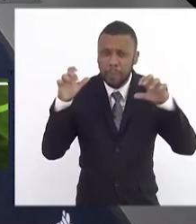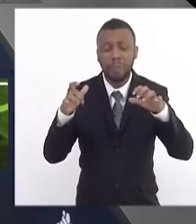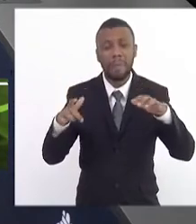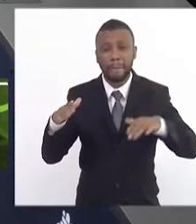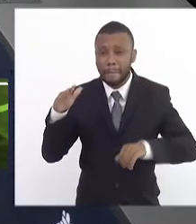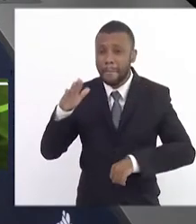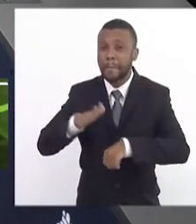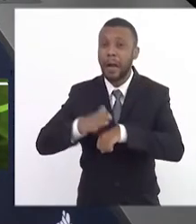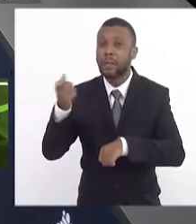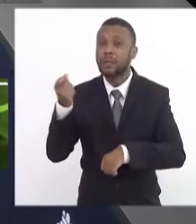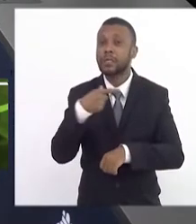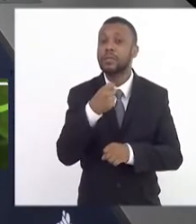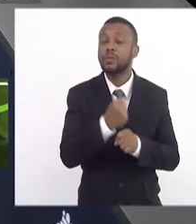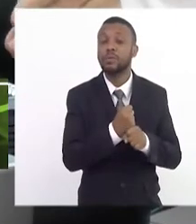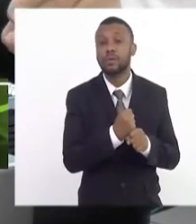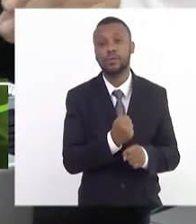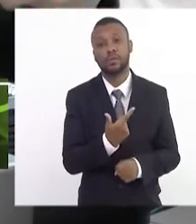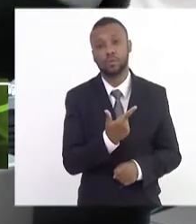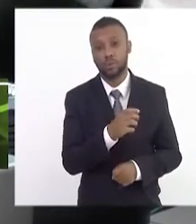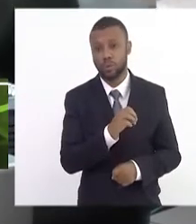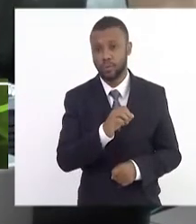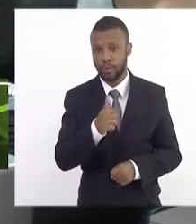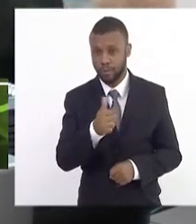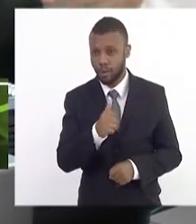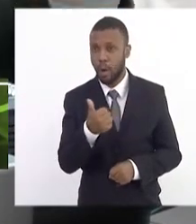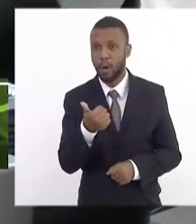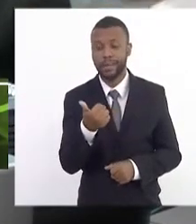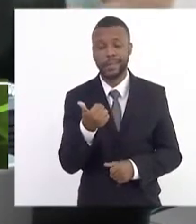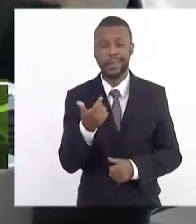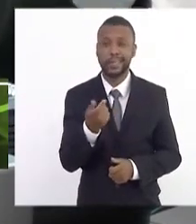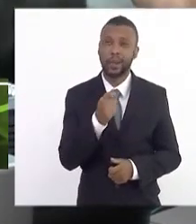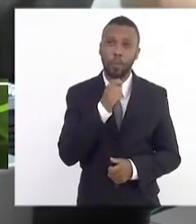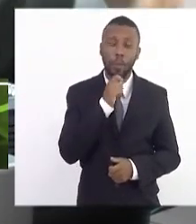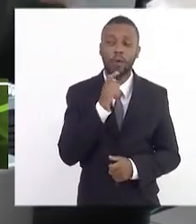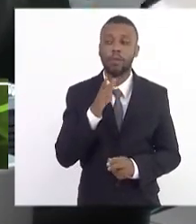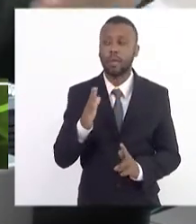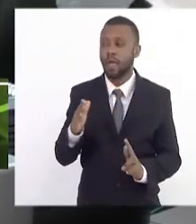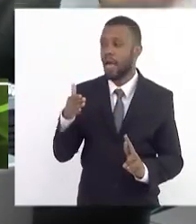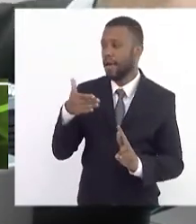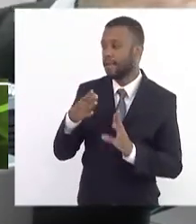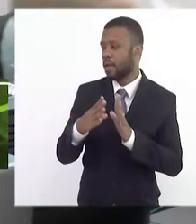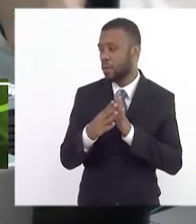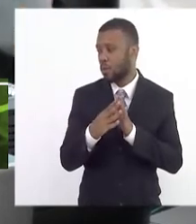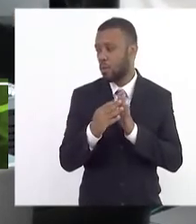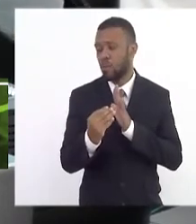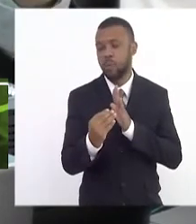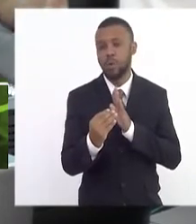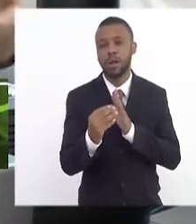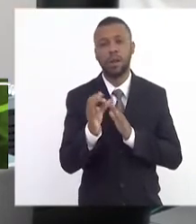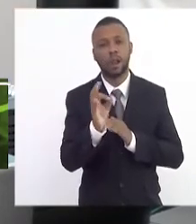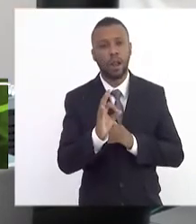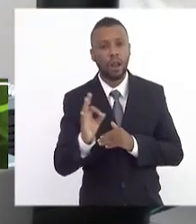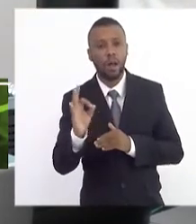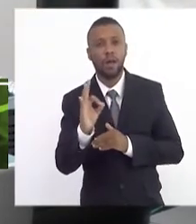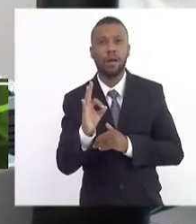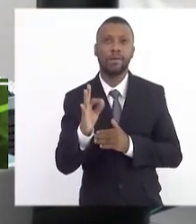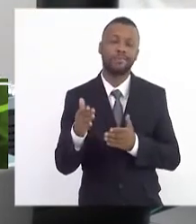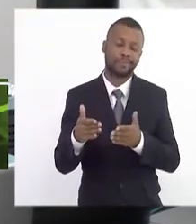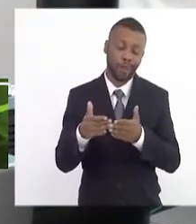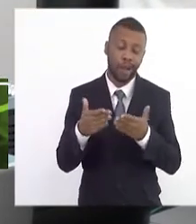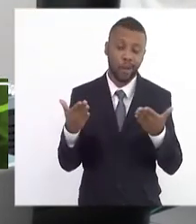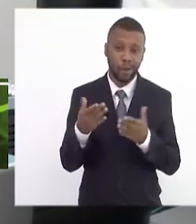2011. E 2011 não deixou legado de ensinamento nenhum. Por favor, agora vamos